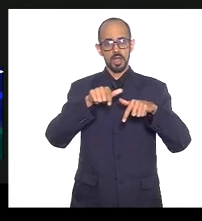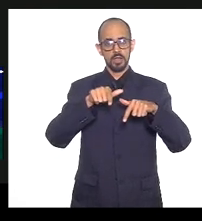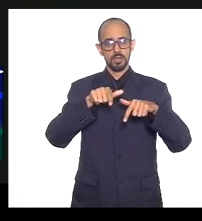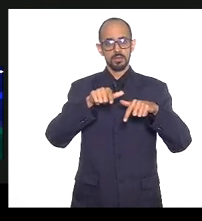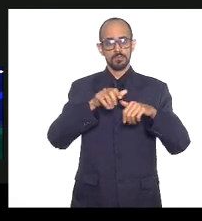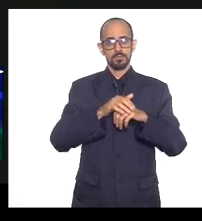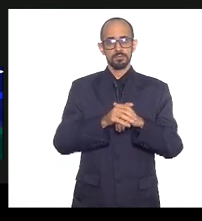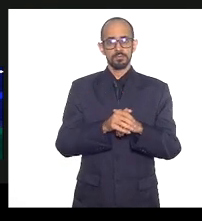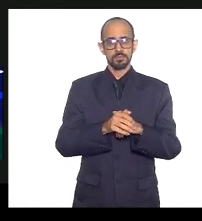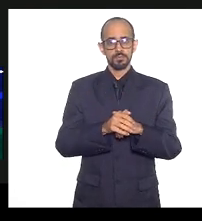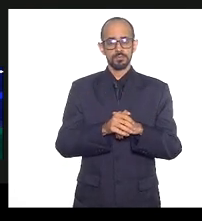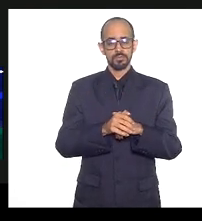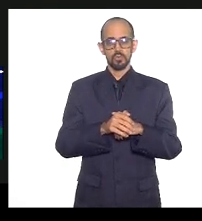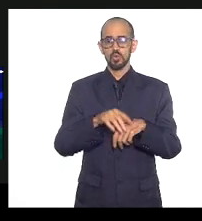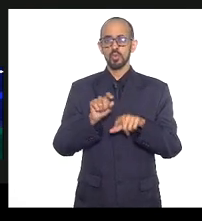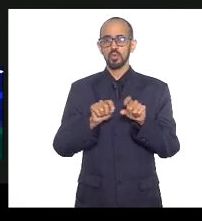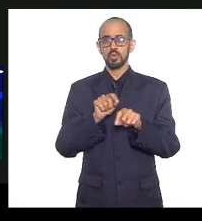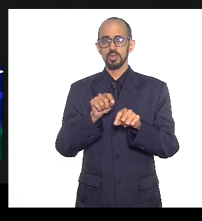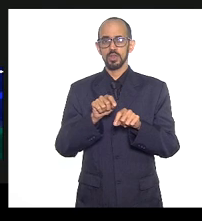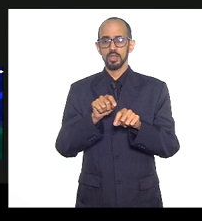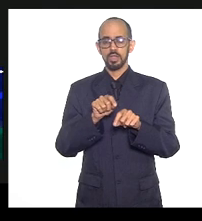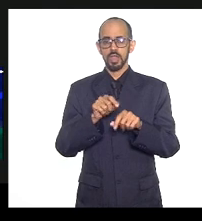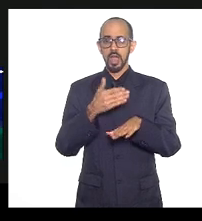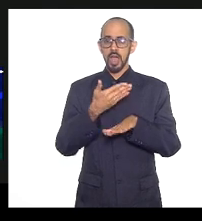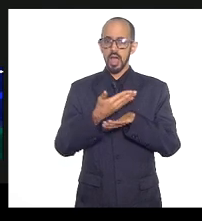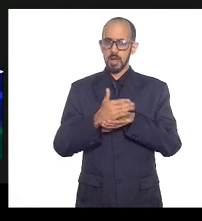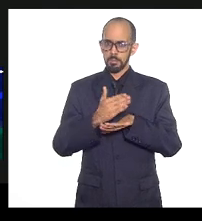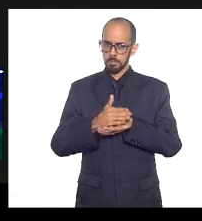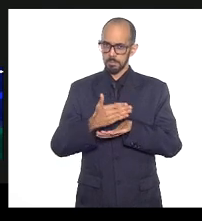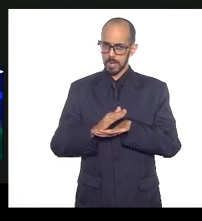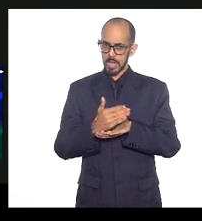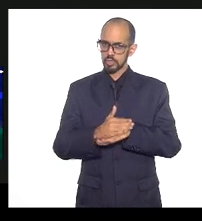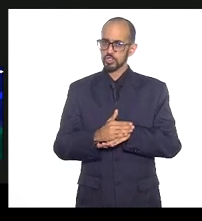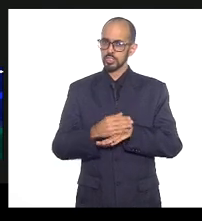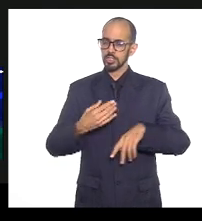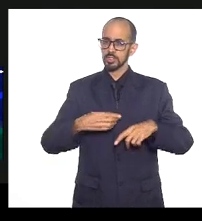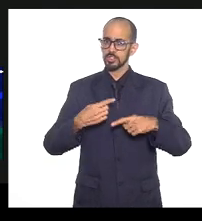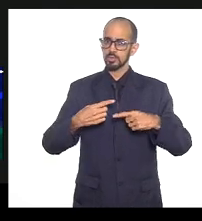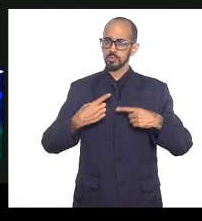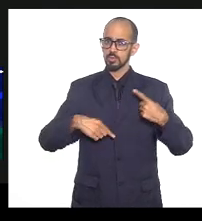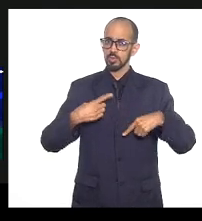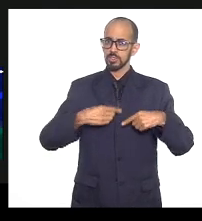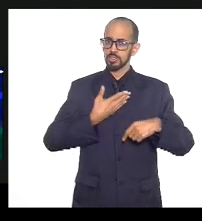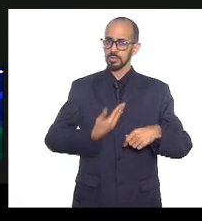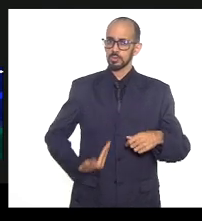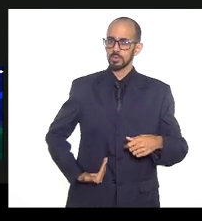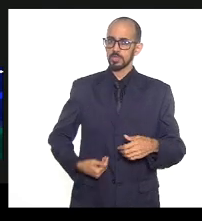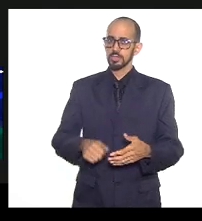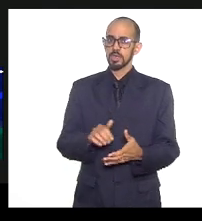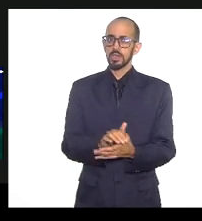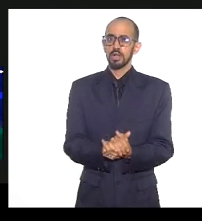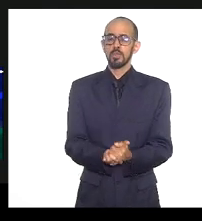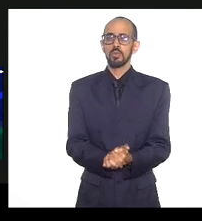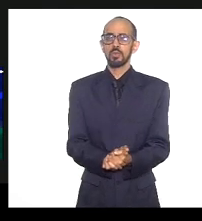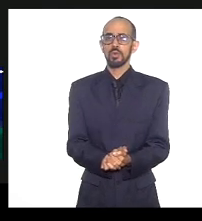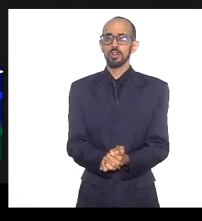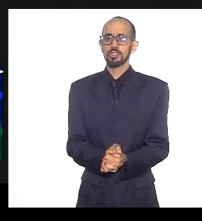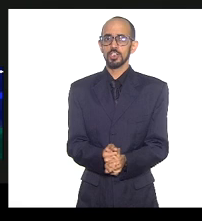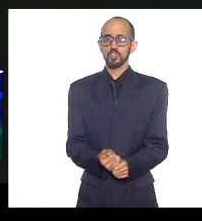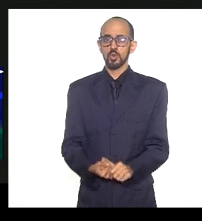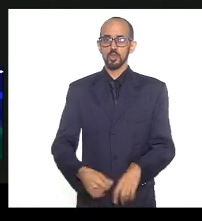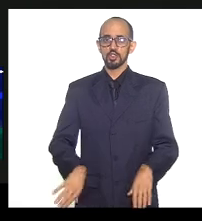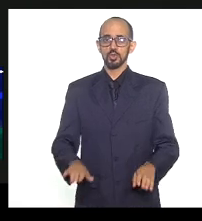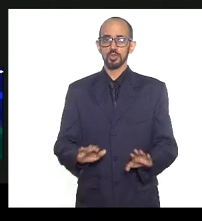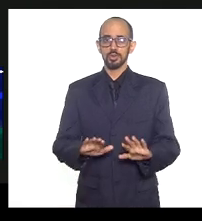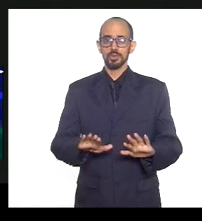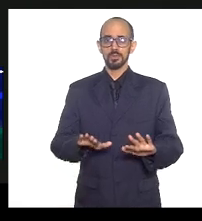a colocação em prática a implementação das políticas públicas é isso daí e